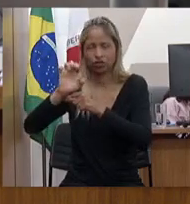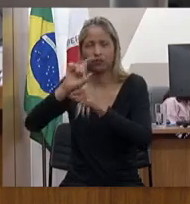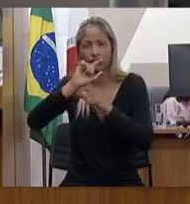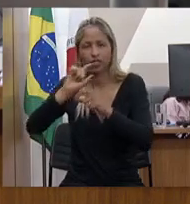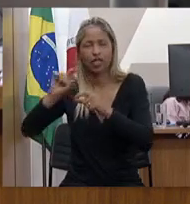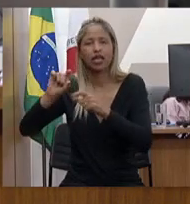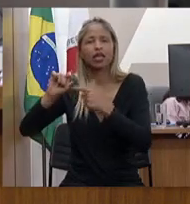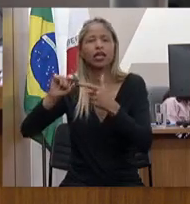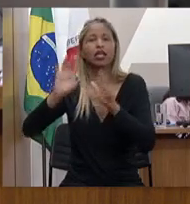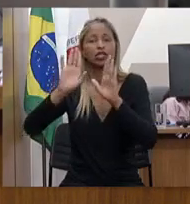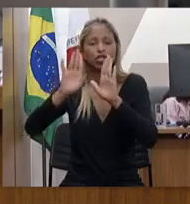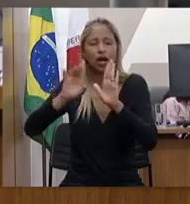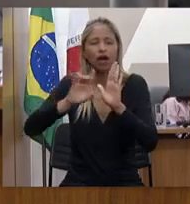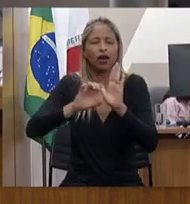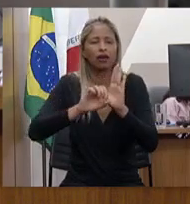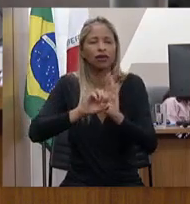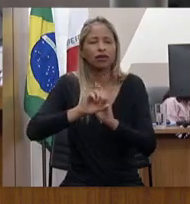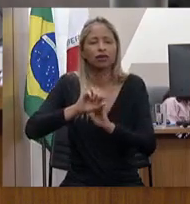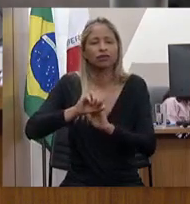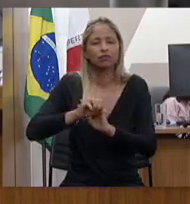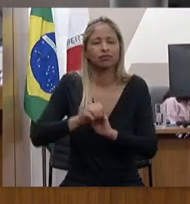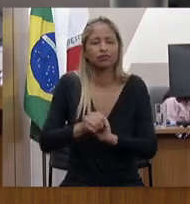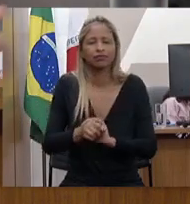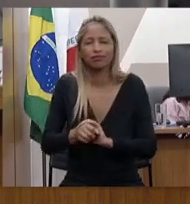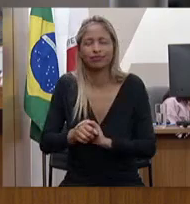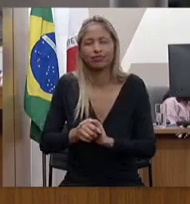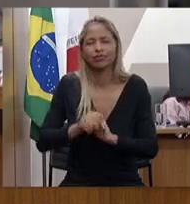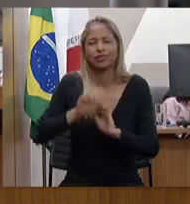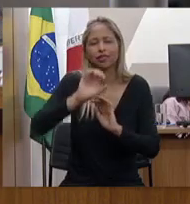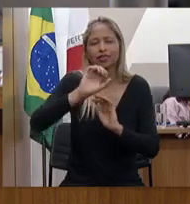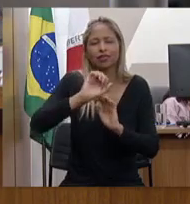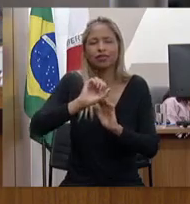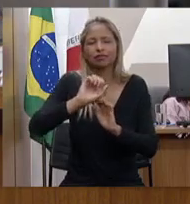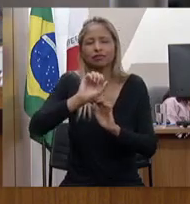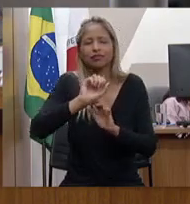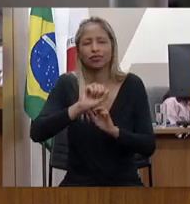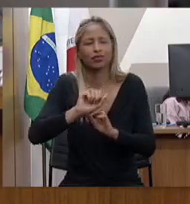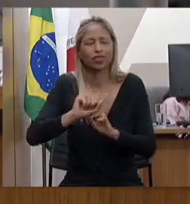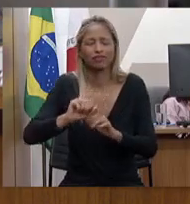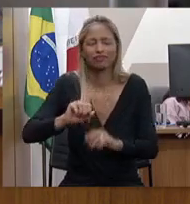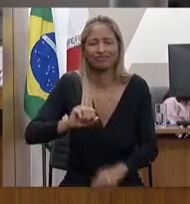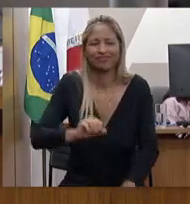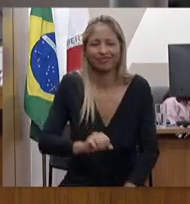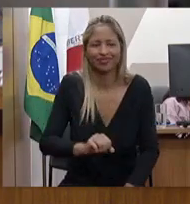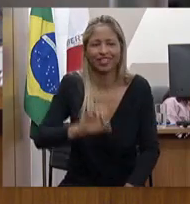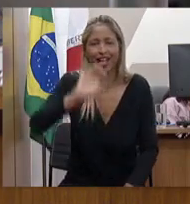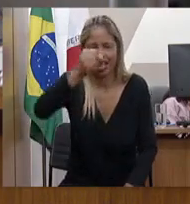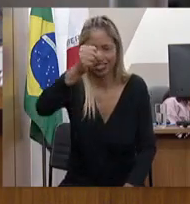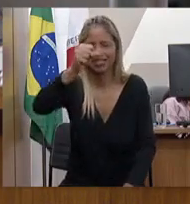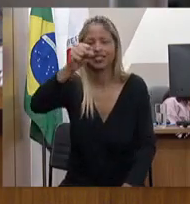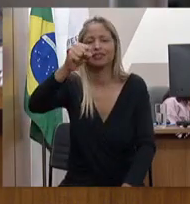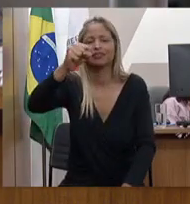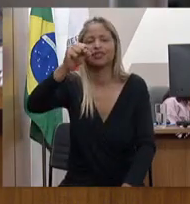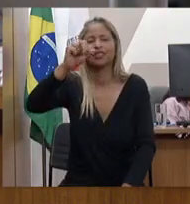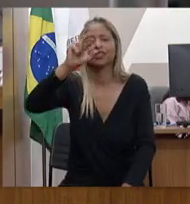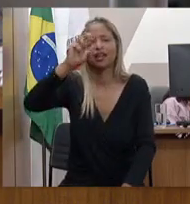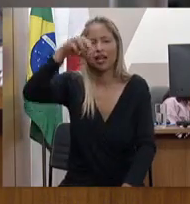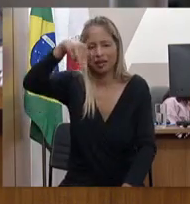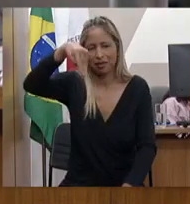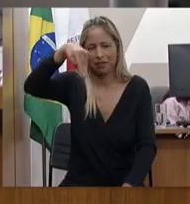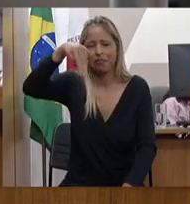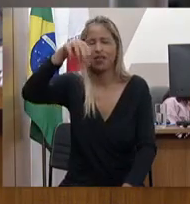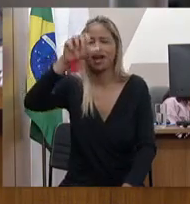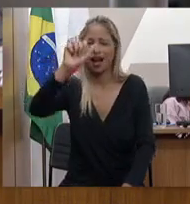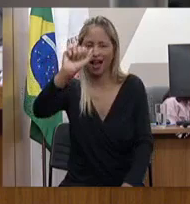que é Todos devem consultar é fascínio de consultar no celular não em qualquer computador que tem atualizado os dados